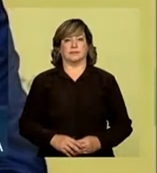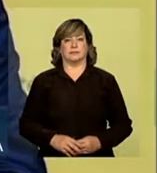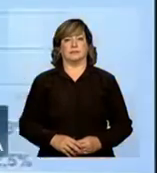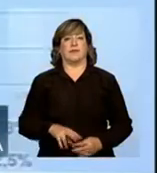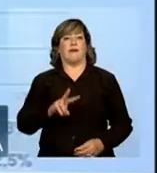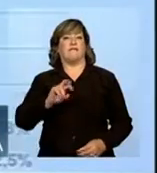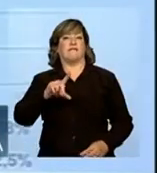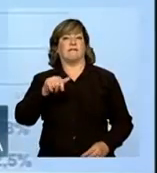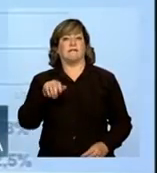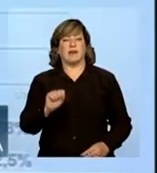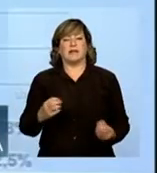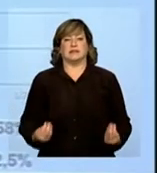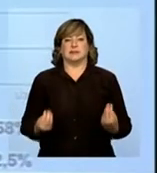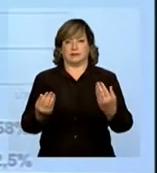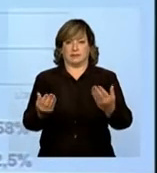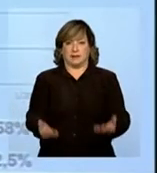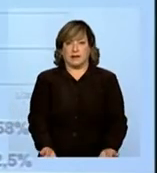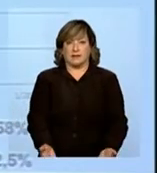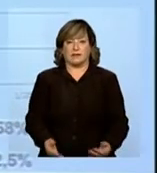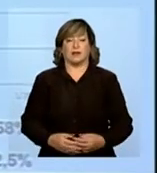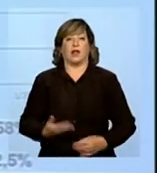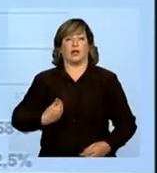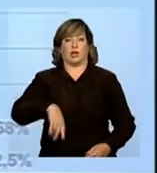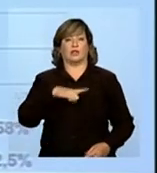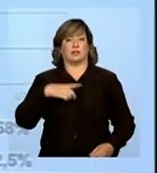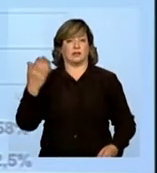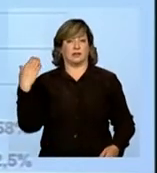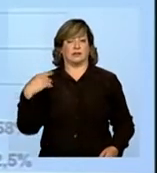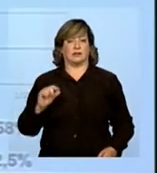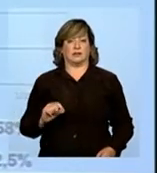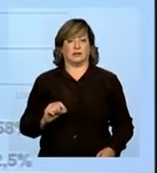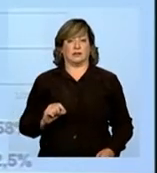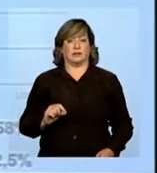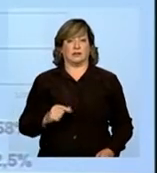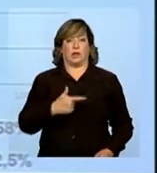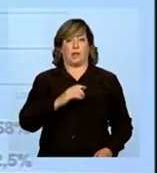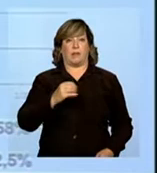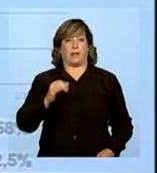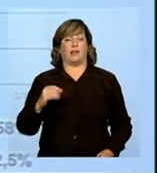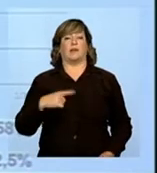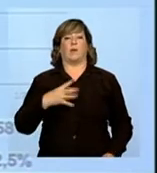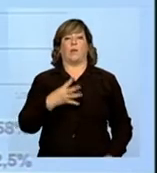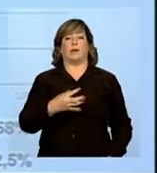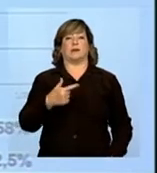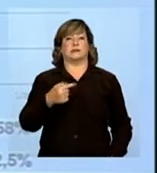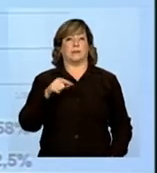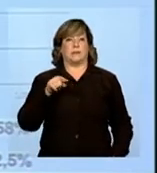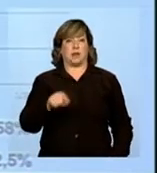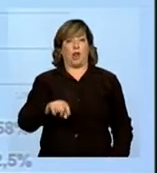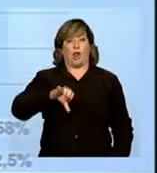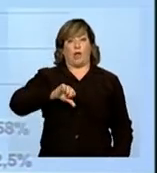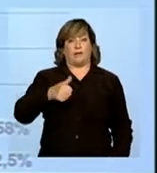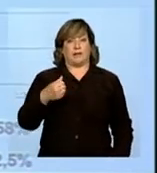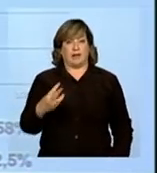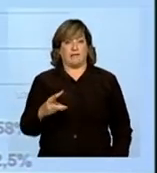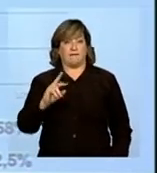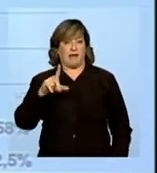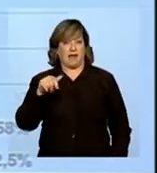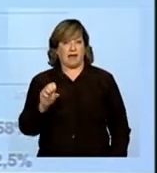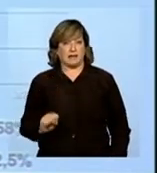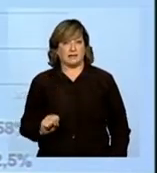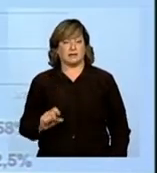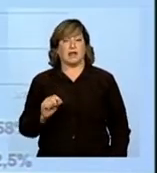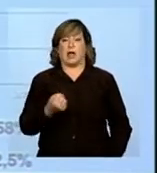e as vagas ofertadas nós temos em 2010 47 1913 vagas